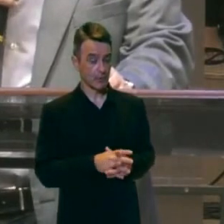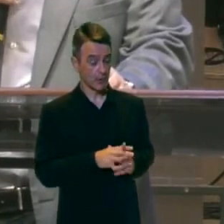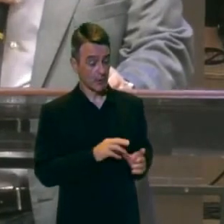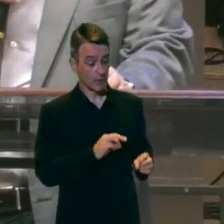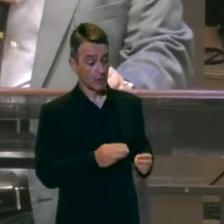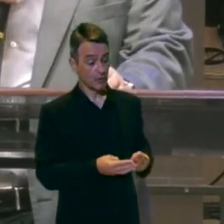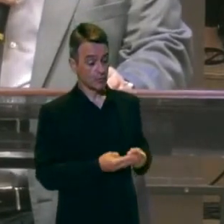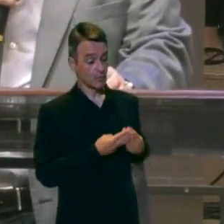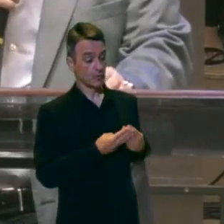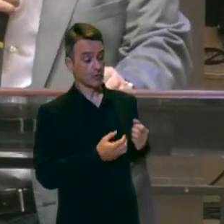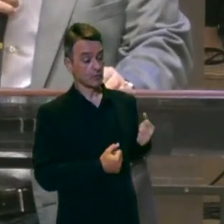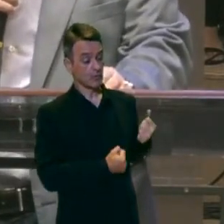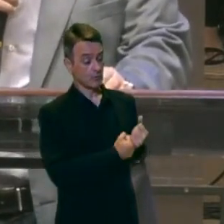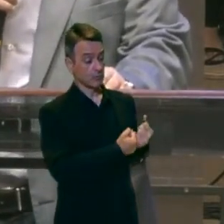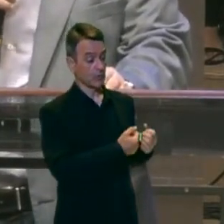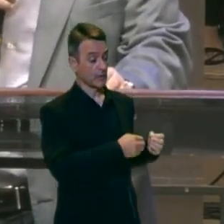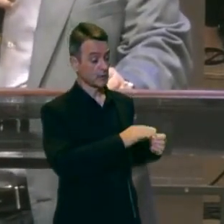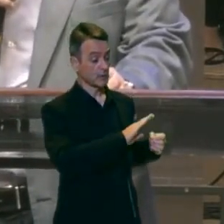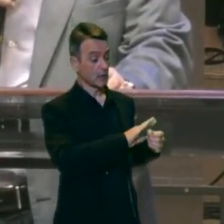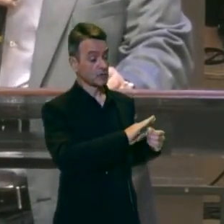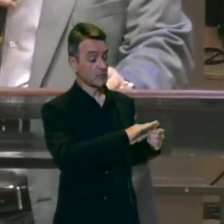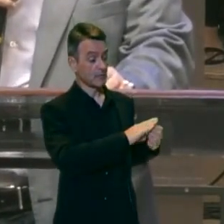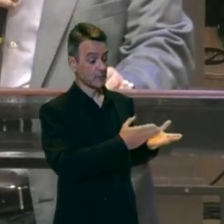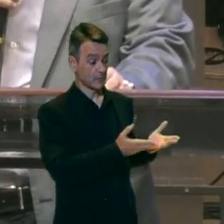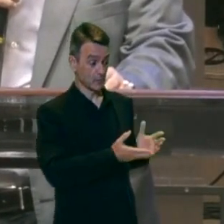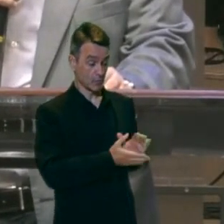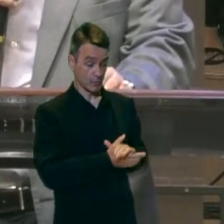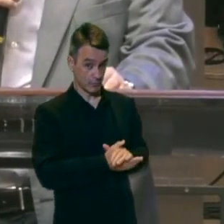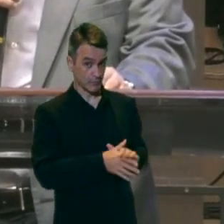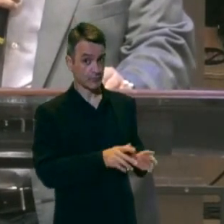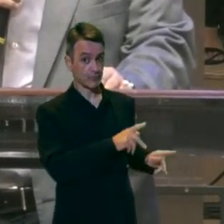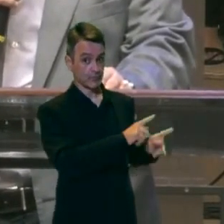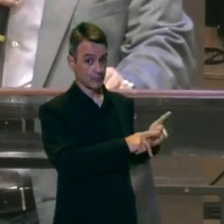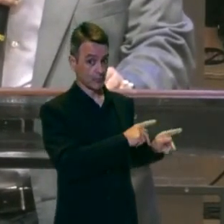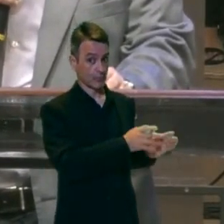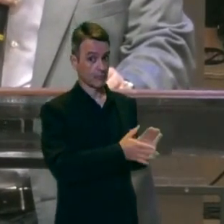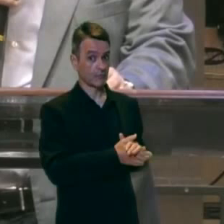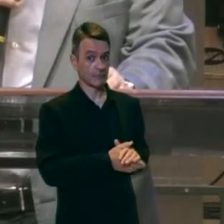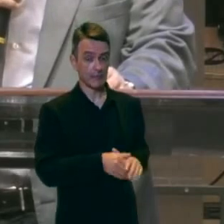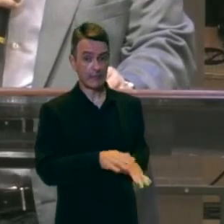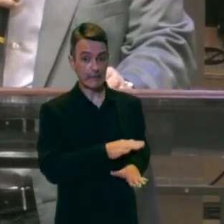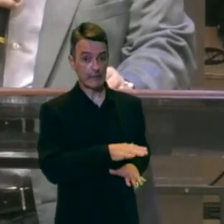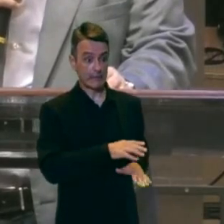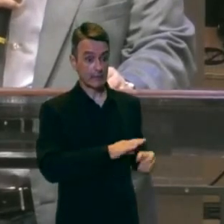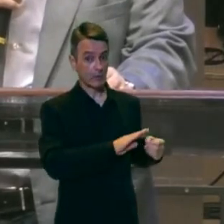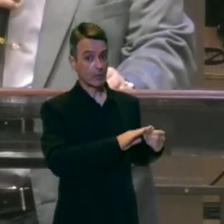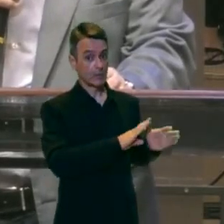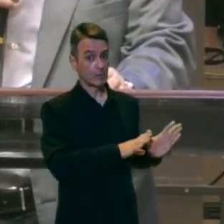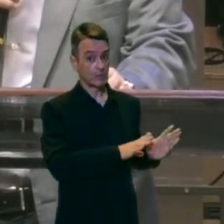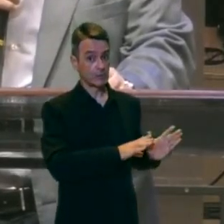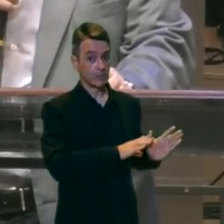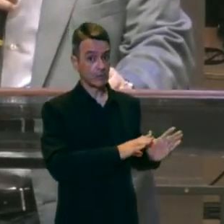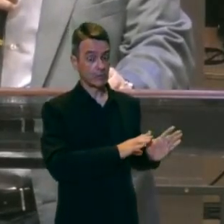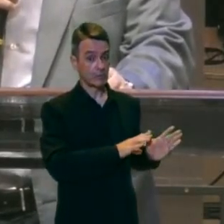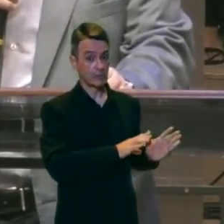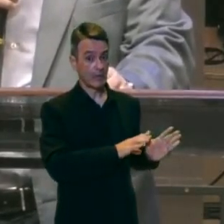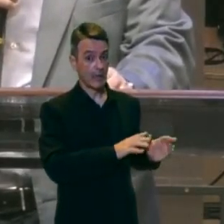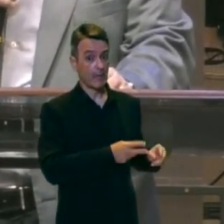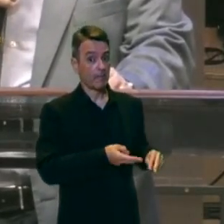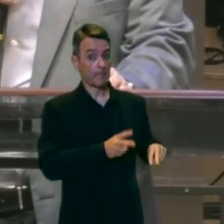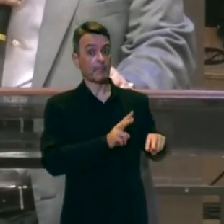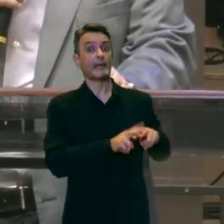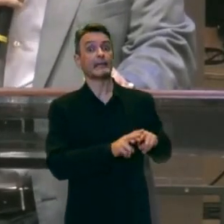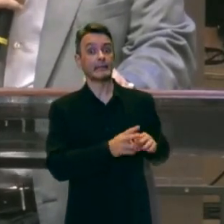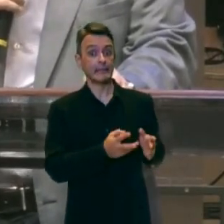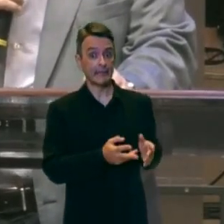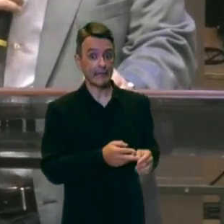que estão apoiando os babilônios, pois os babilônios poderão entregar-me nas mãos deles,